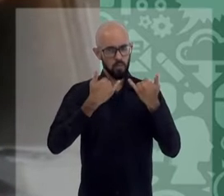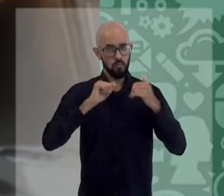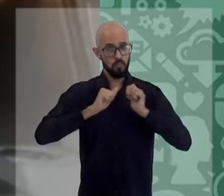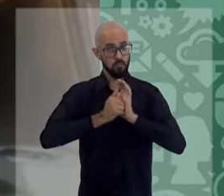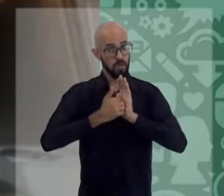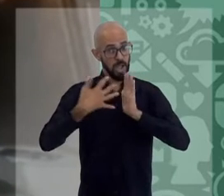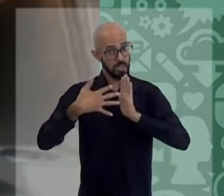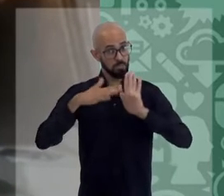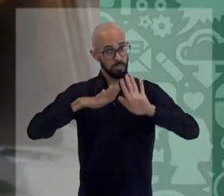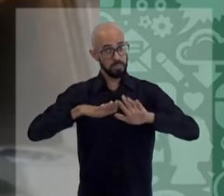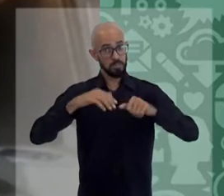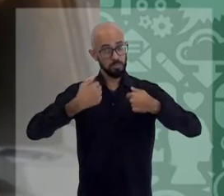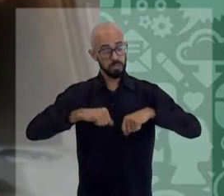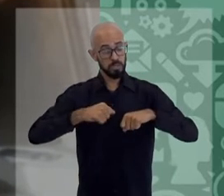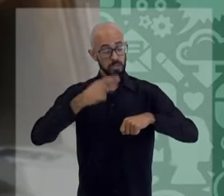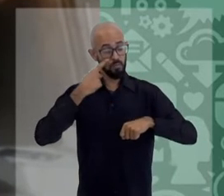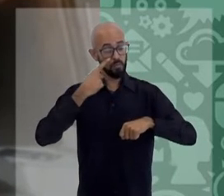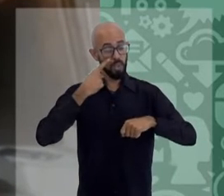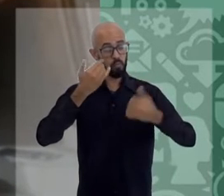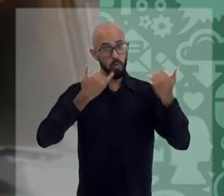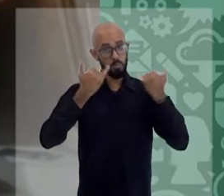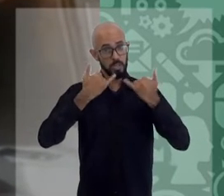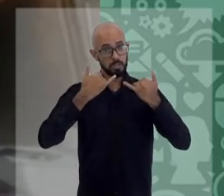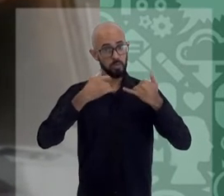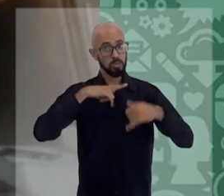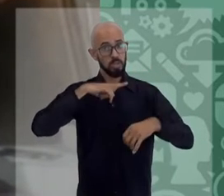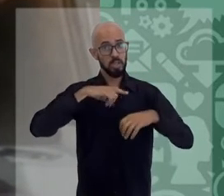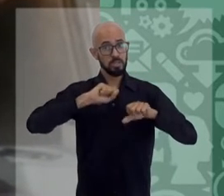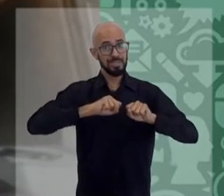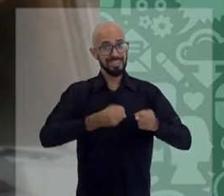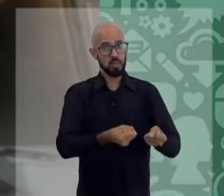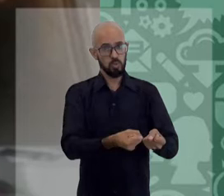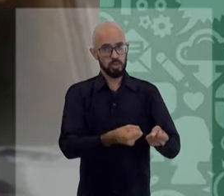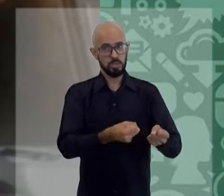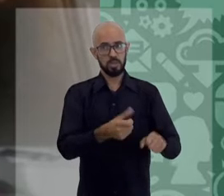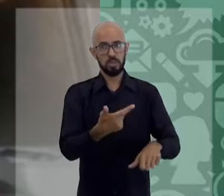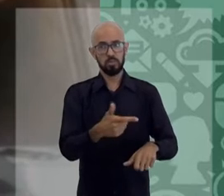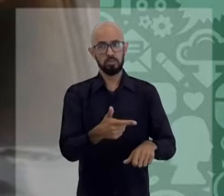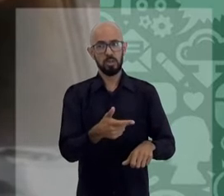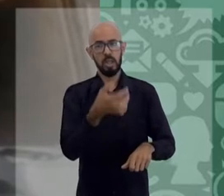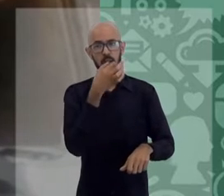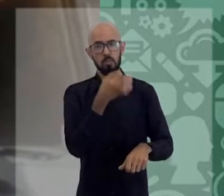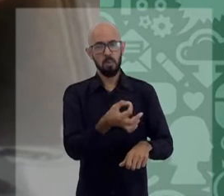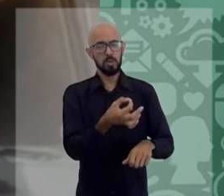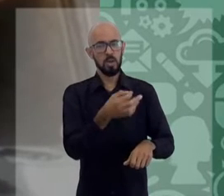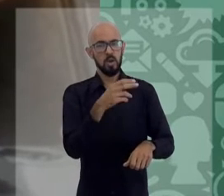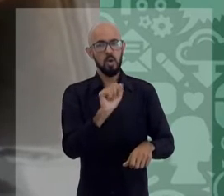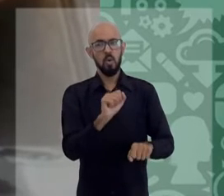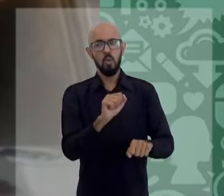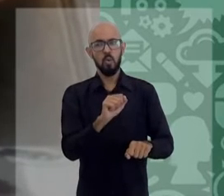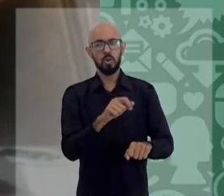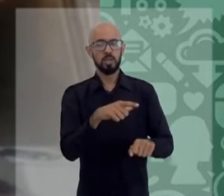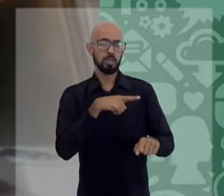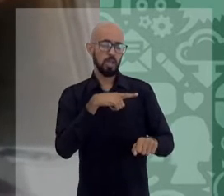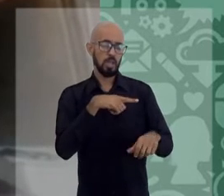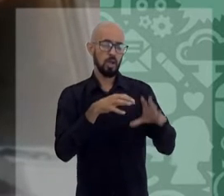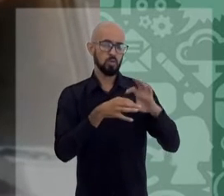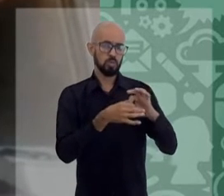informação. Agora, tem que procurar fontes de informação seguras, né? Que sejam isentas, né? Que